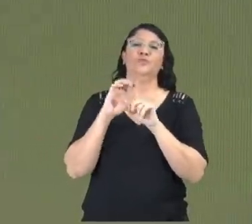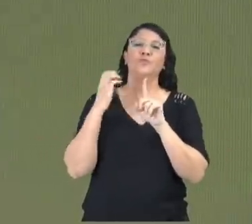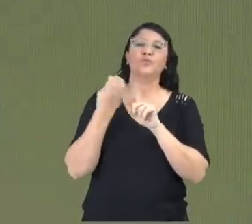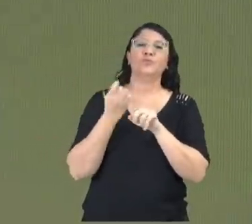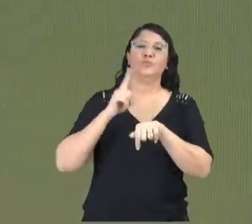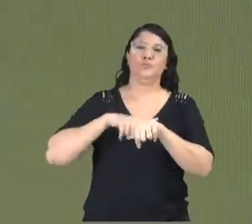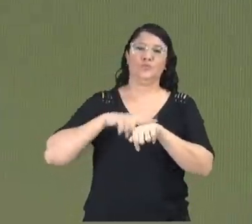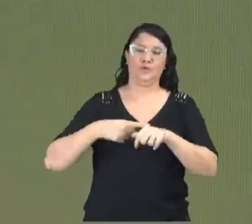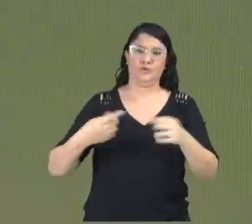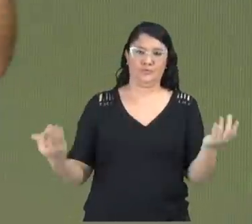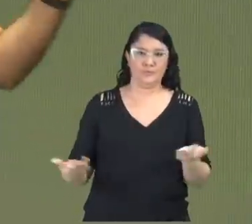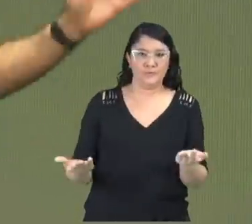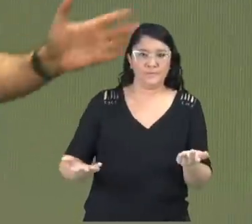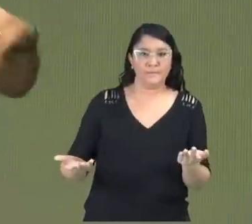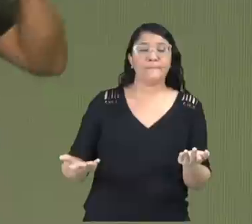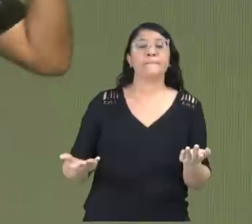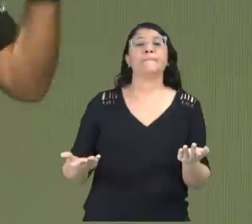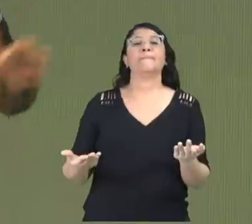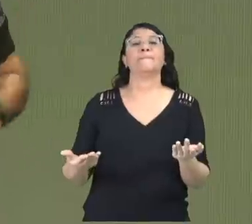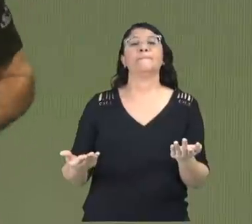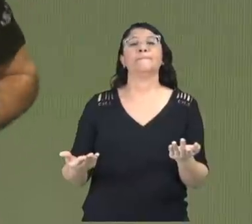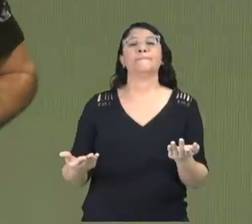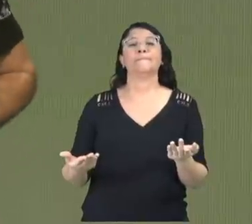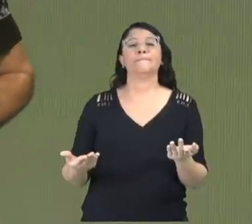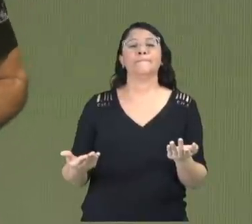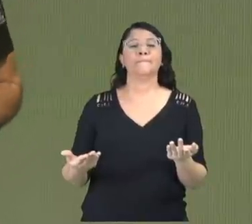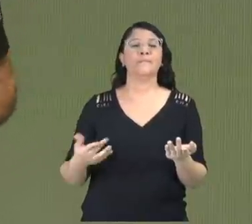a celebração desse momento, que chegue em mais